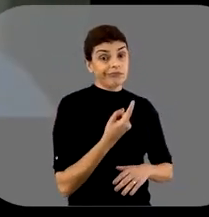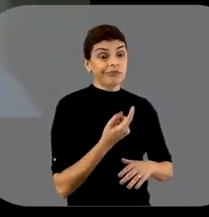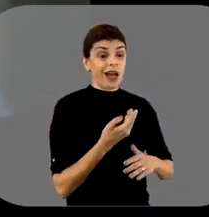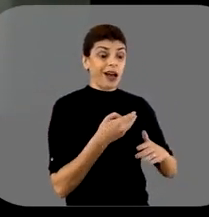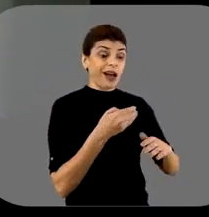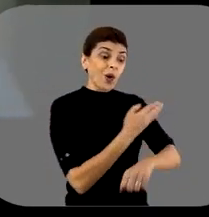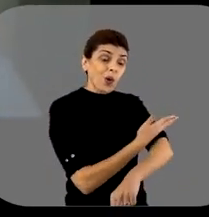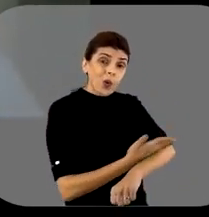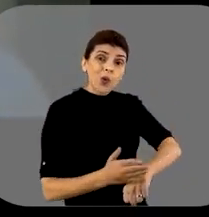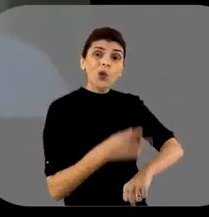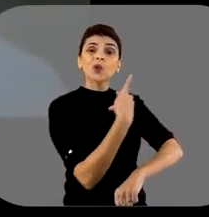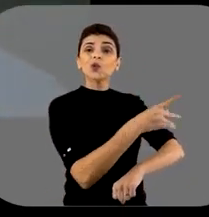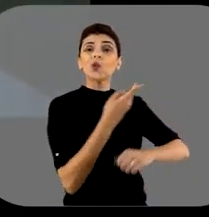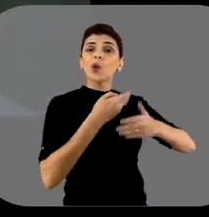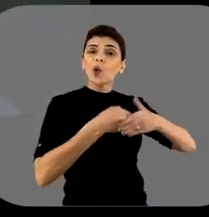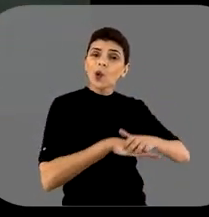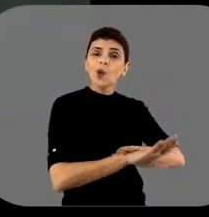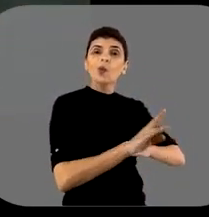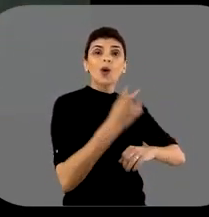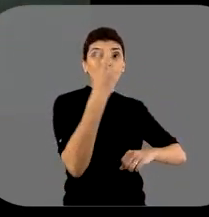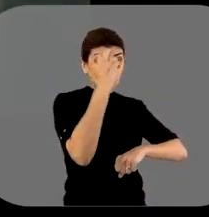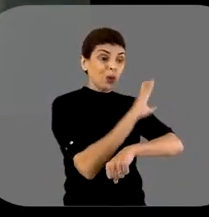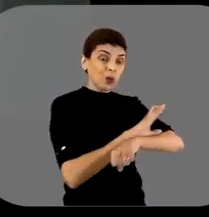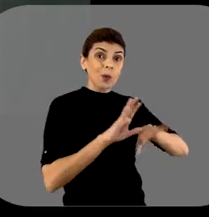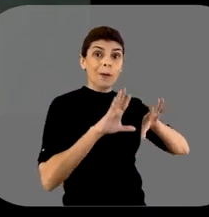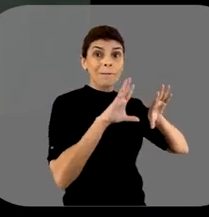mexe no costume dele.